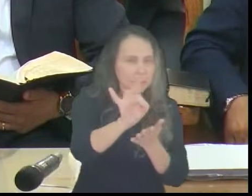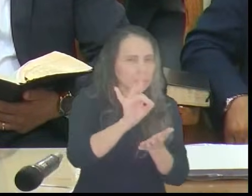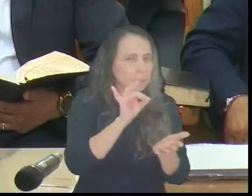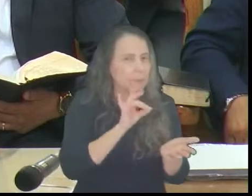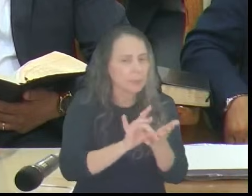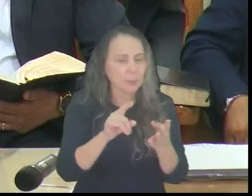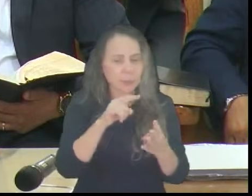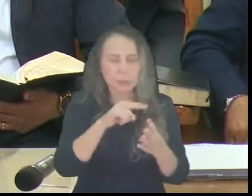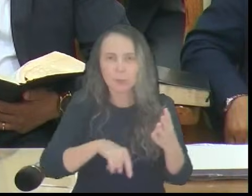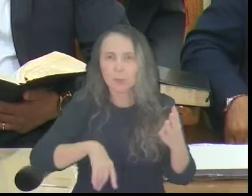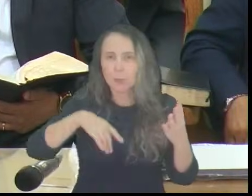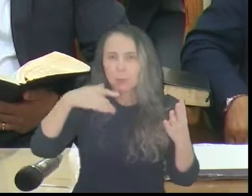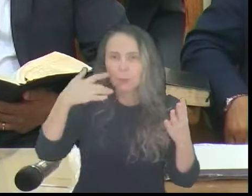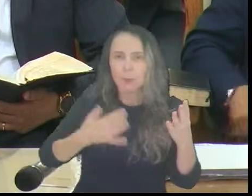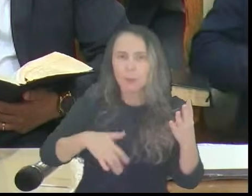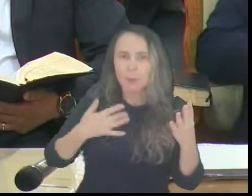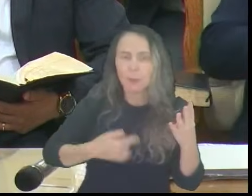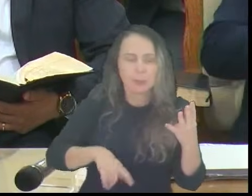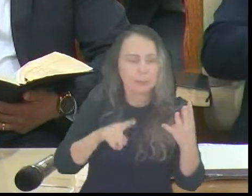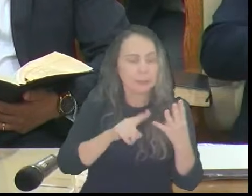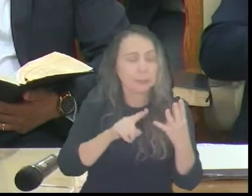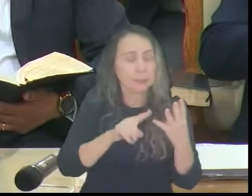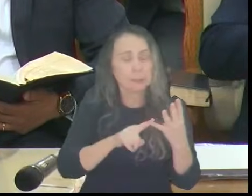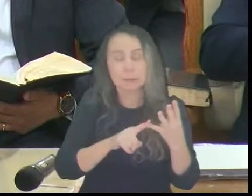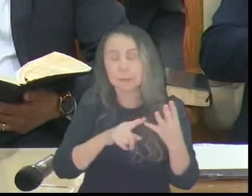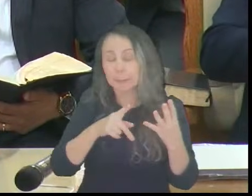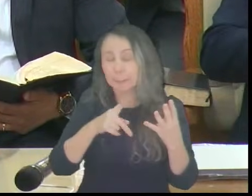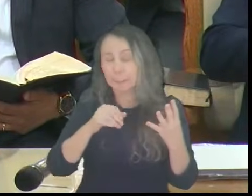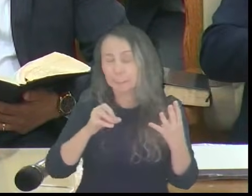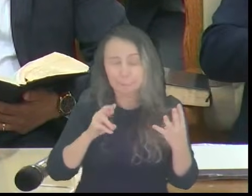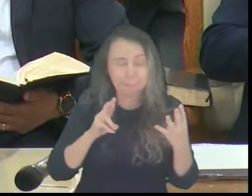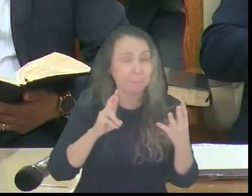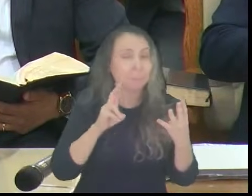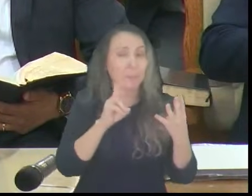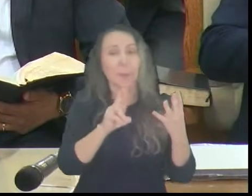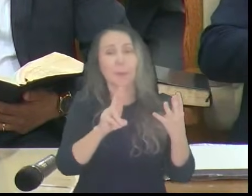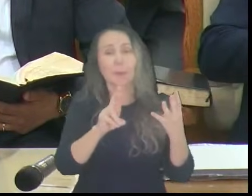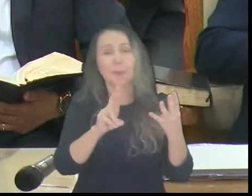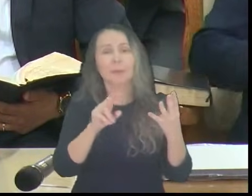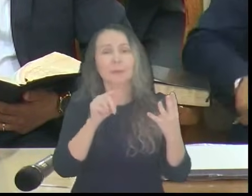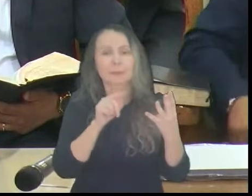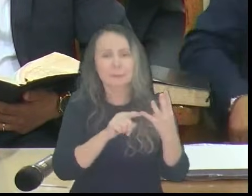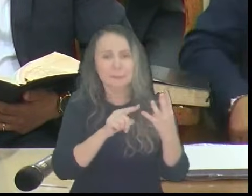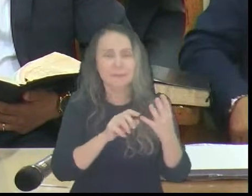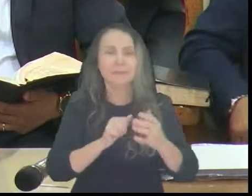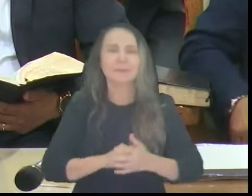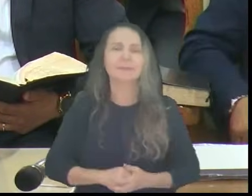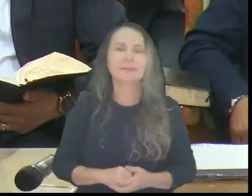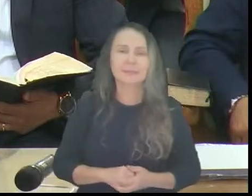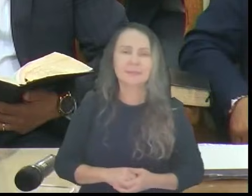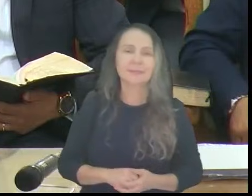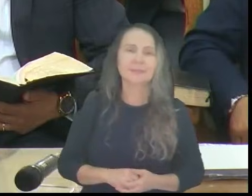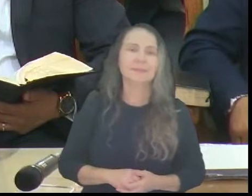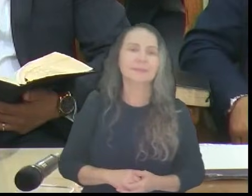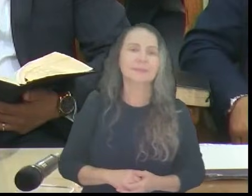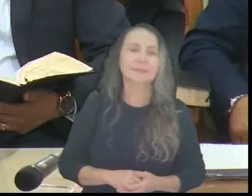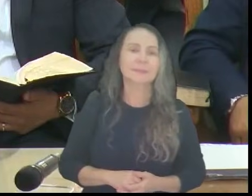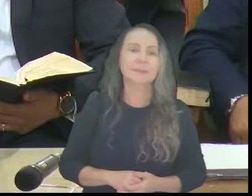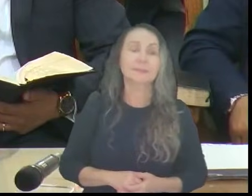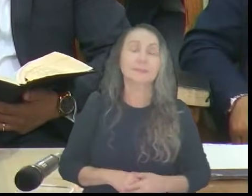do Alexandre era o pior de todos. Glória a Jesus. Glória a Deus. Ó, irmão, mas lutaram contra a